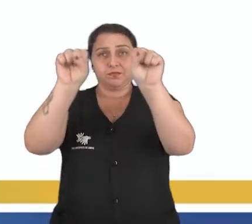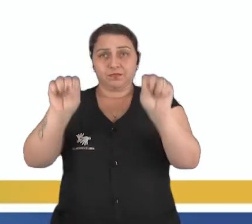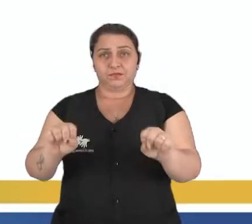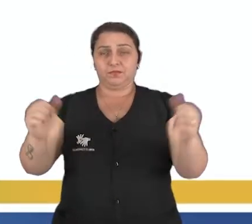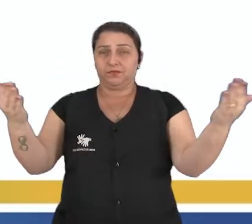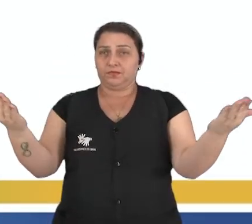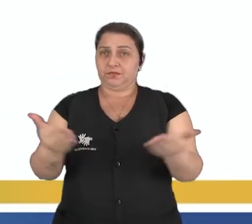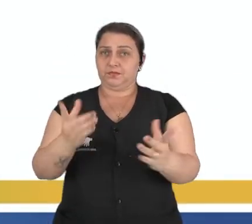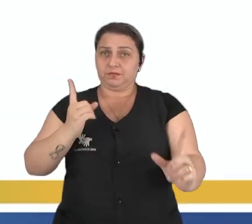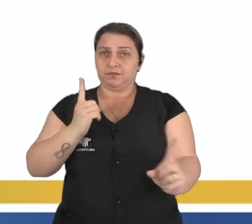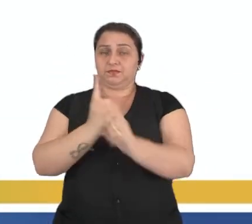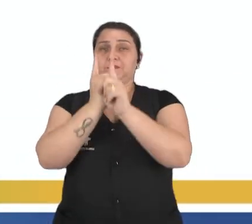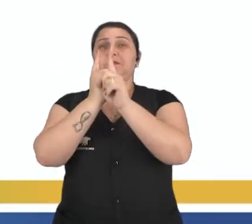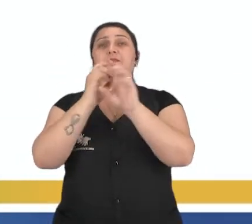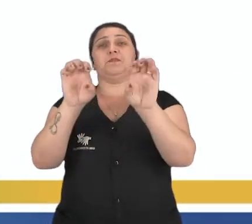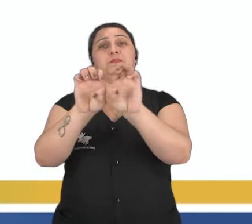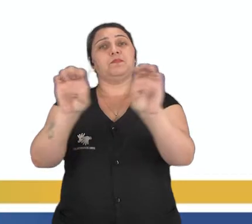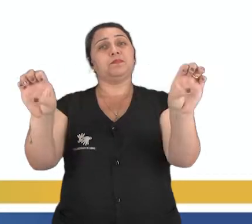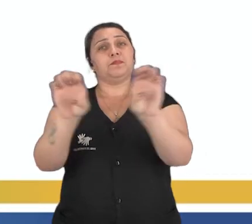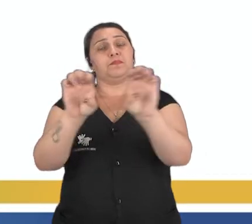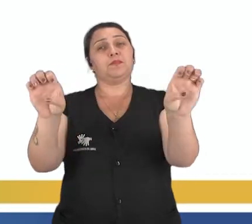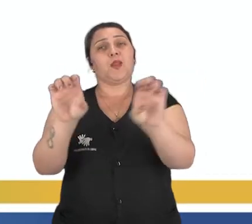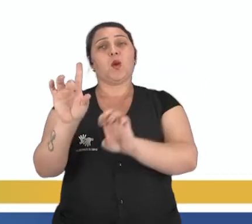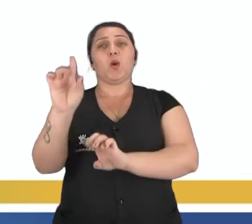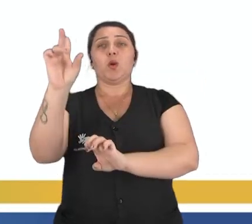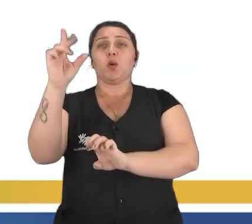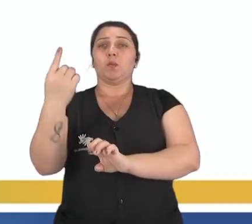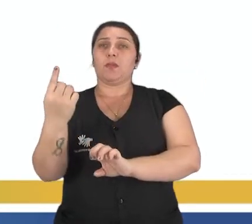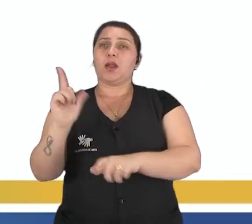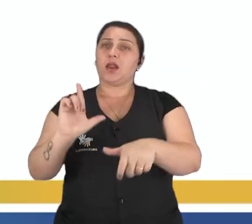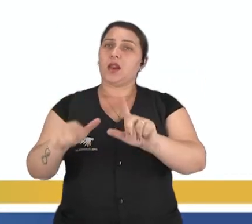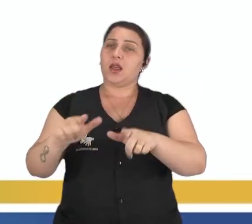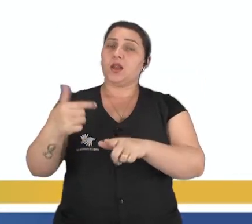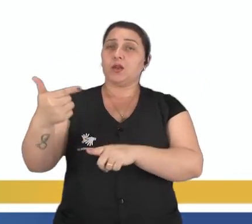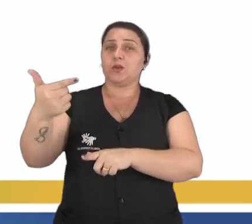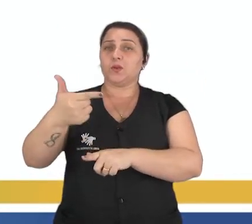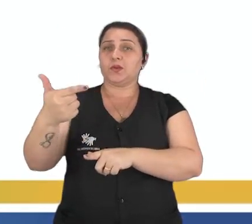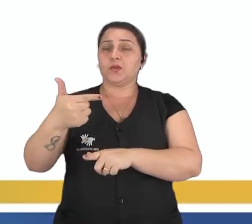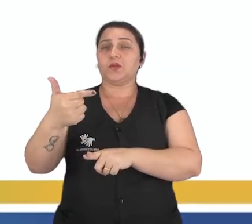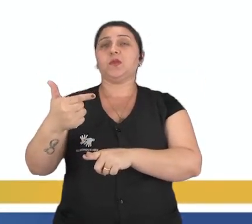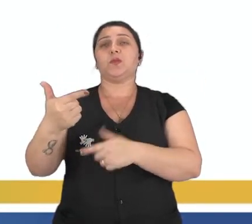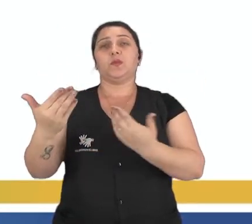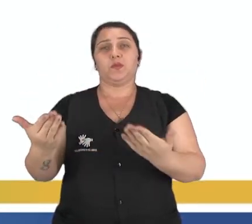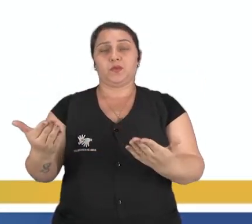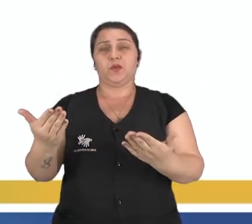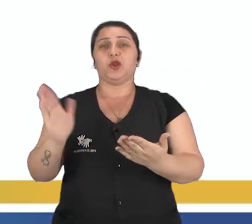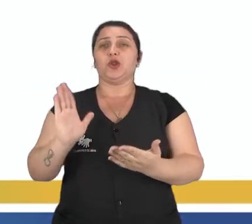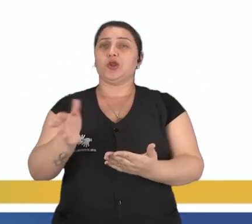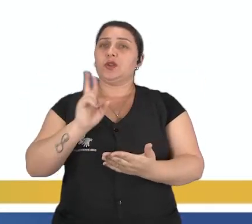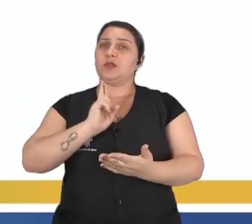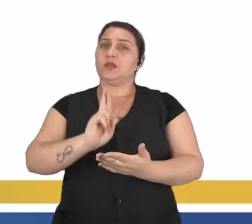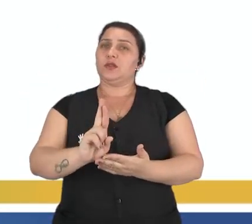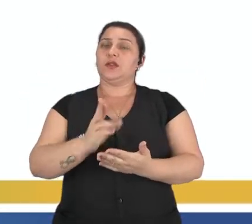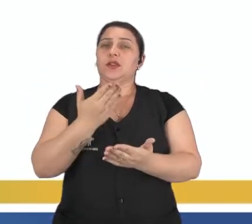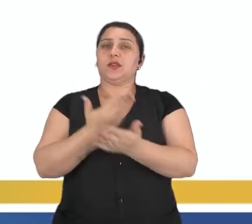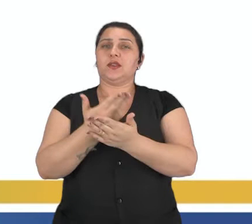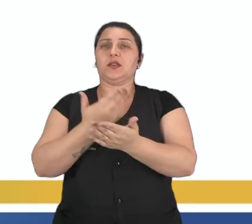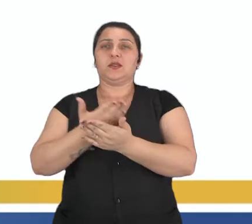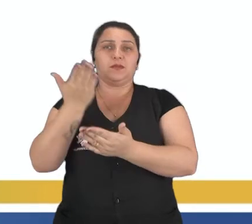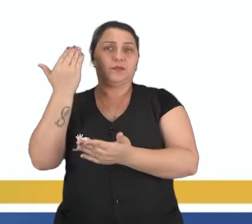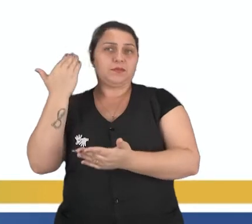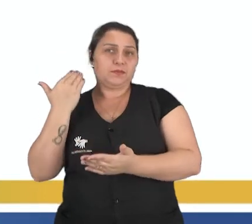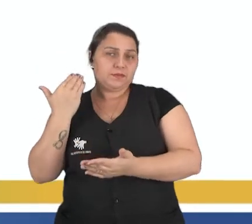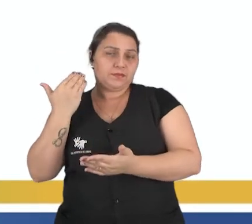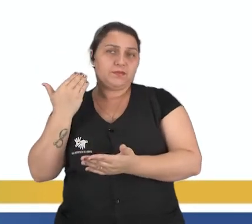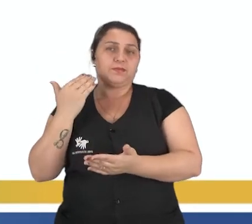eu consegui encontrar uma equação de uma só variável do segundo grau. Aqui eu já sei resolver usando as aulas anteriores, né?